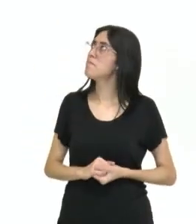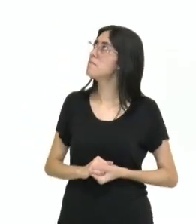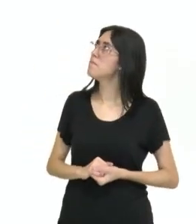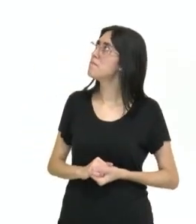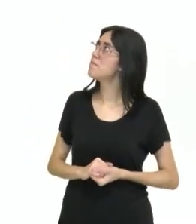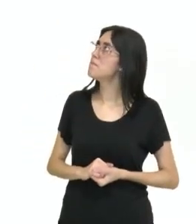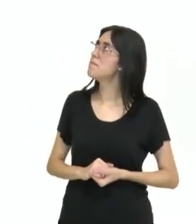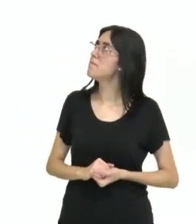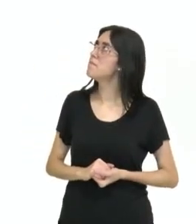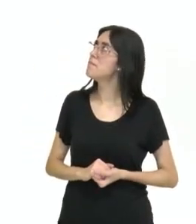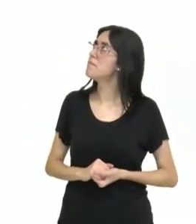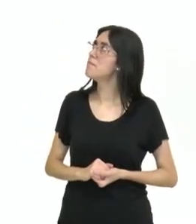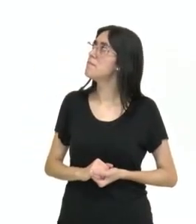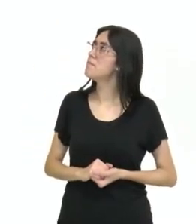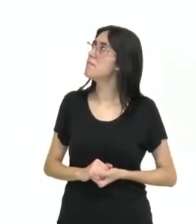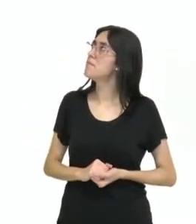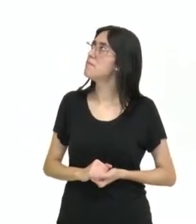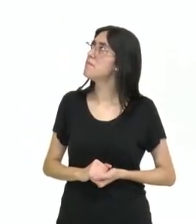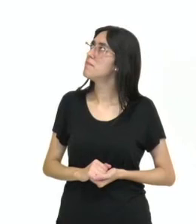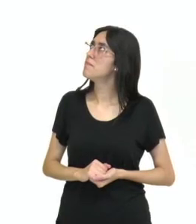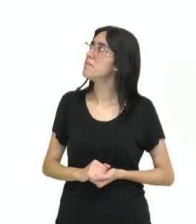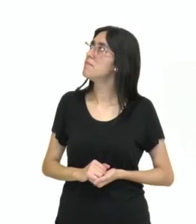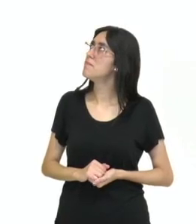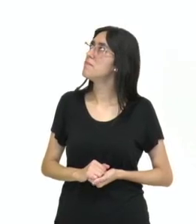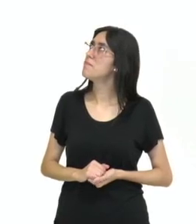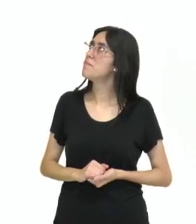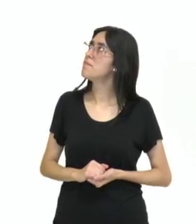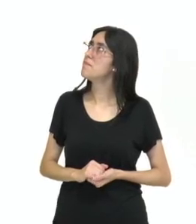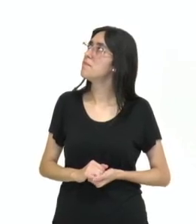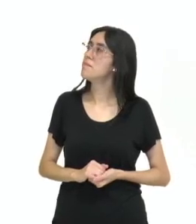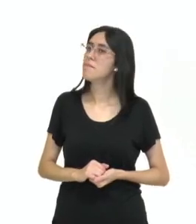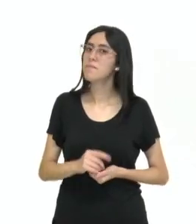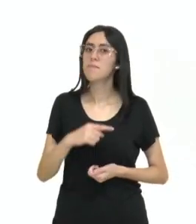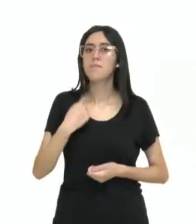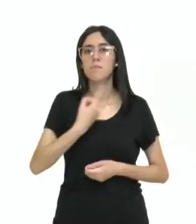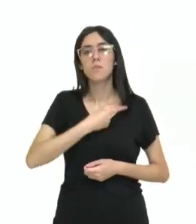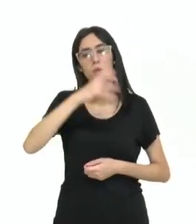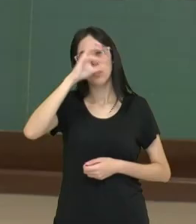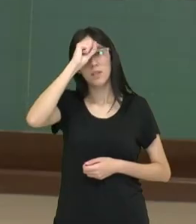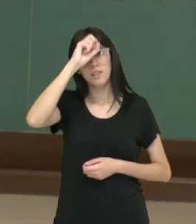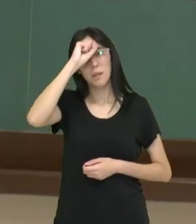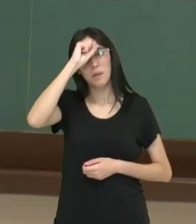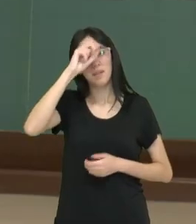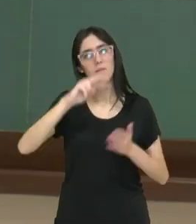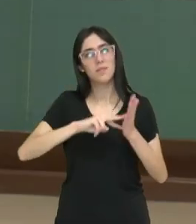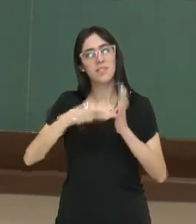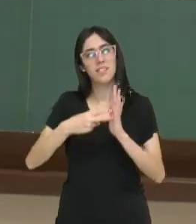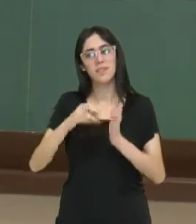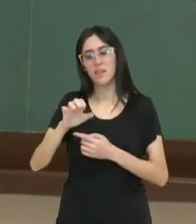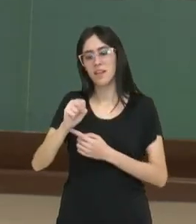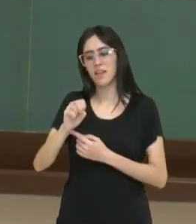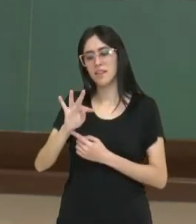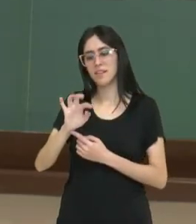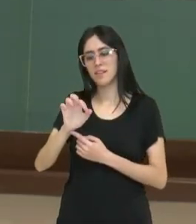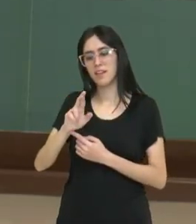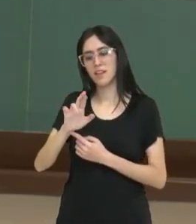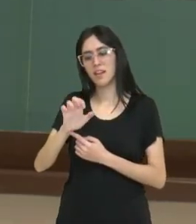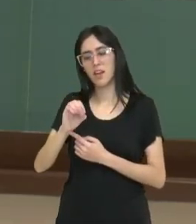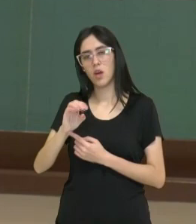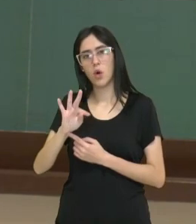Post, reflexão sobre o que são estereótipos e léxico relacionado à